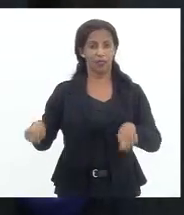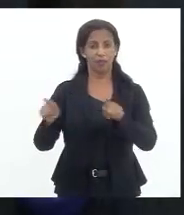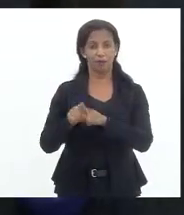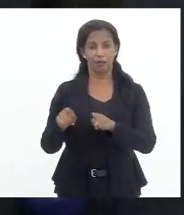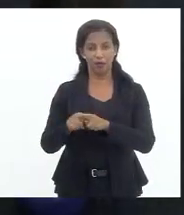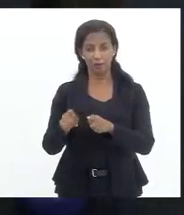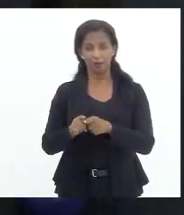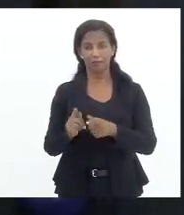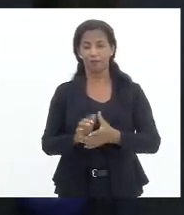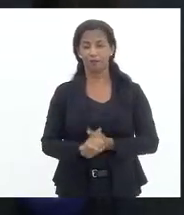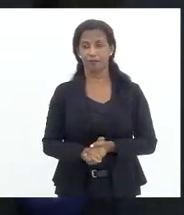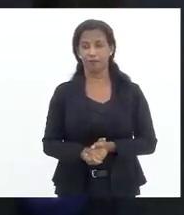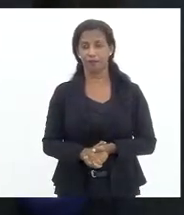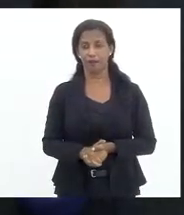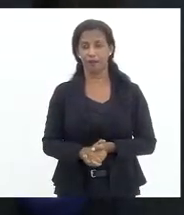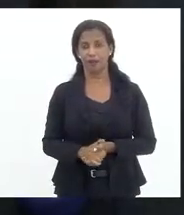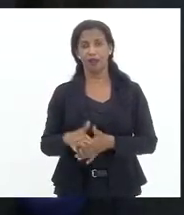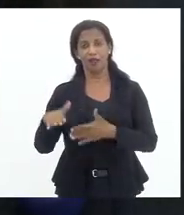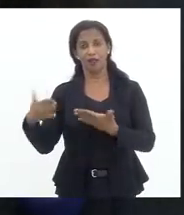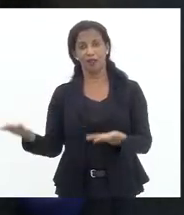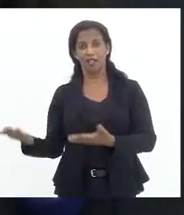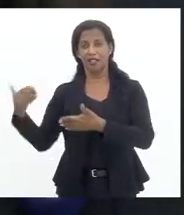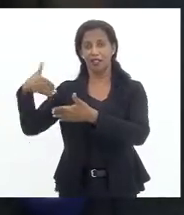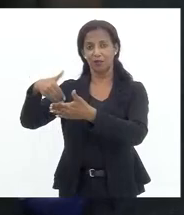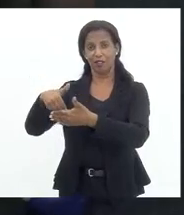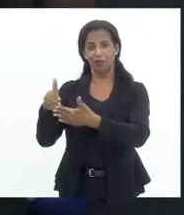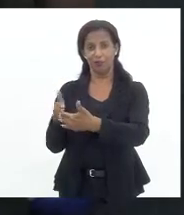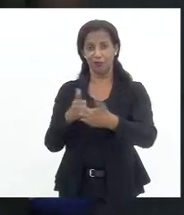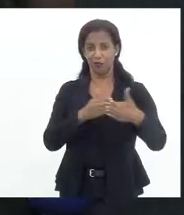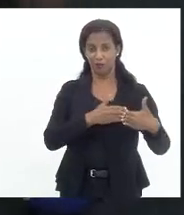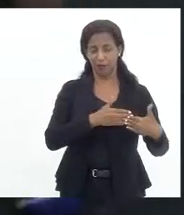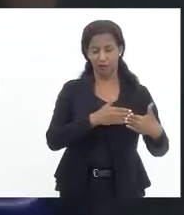em tese, daí não ter feito voto em separado,